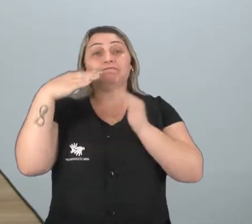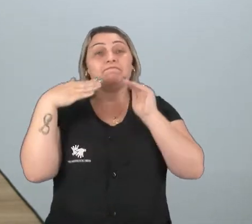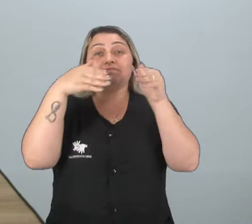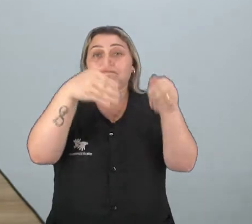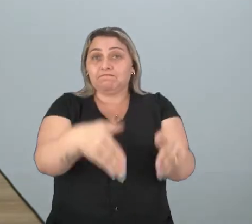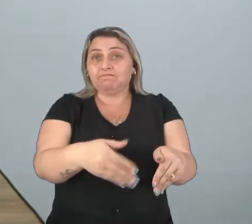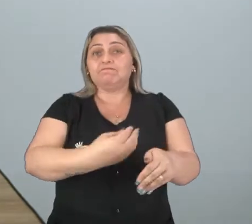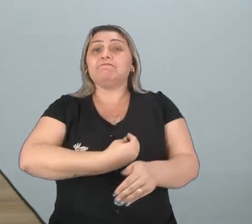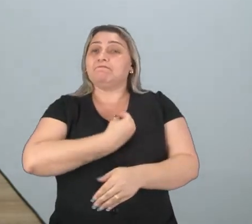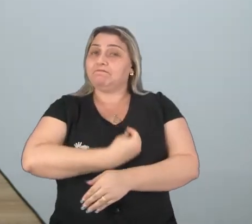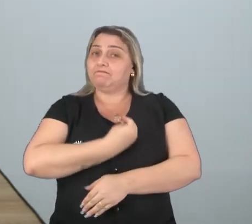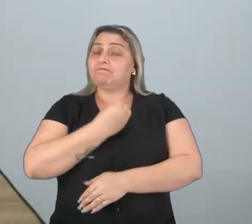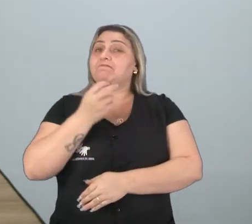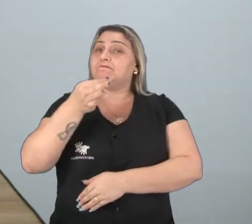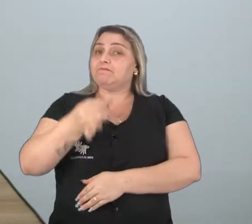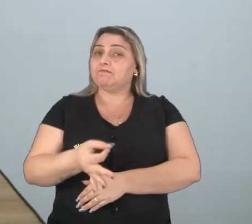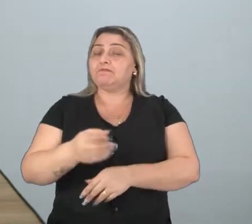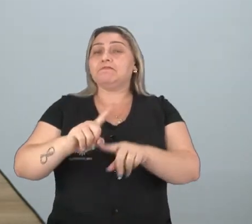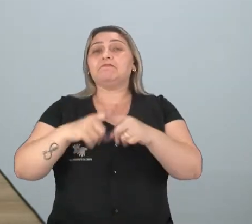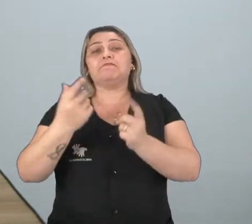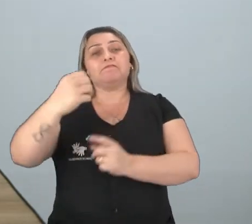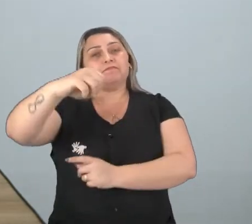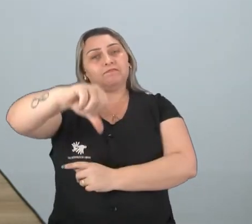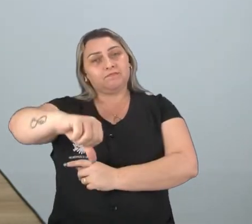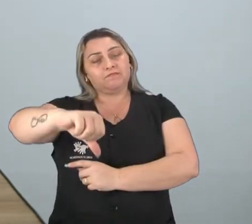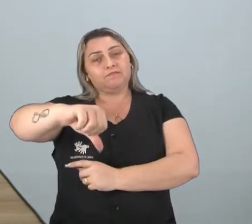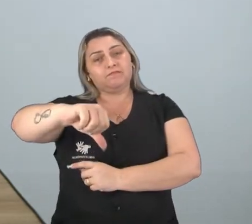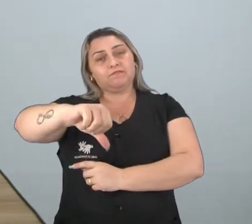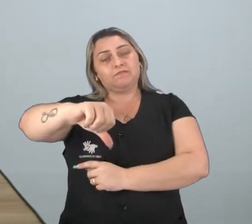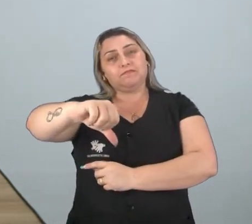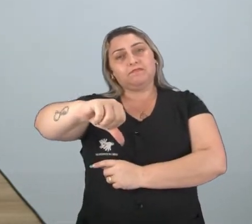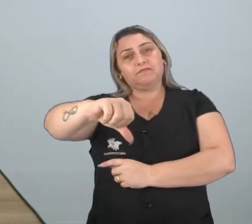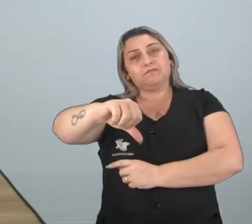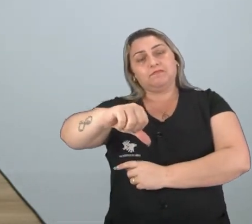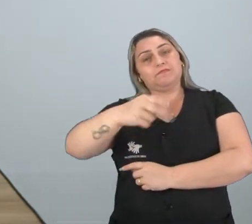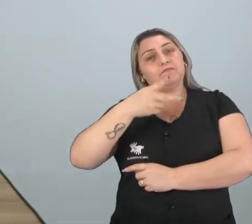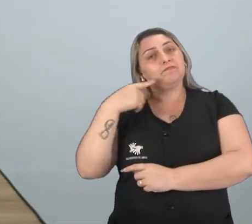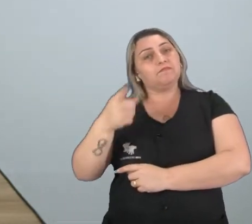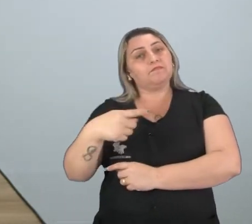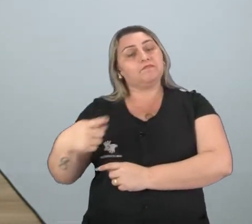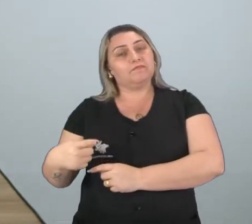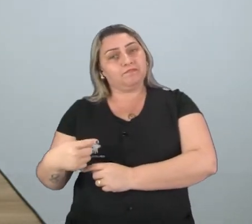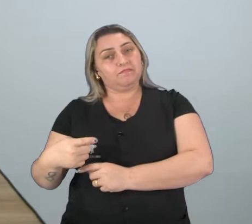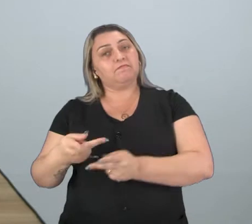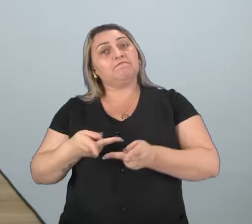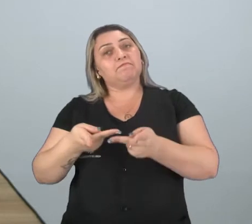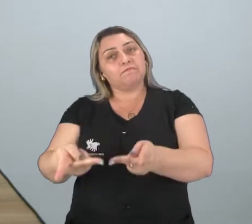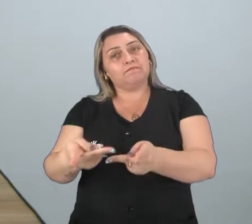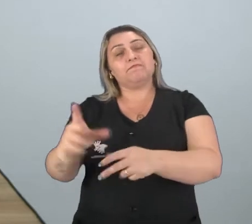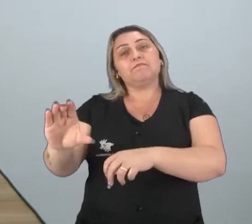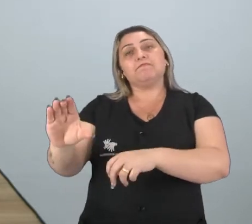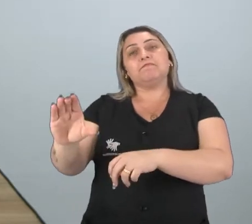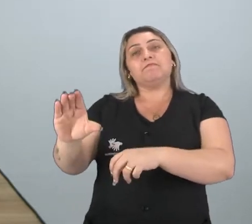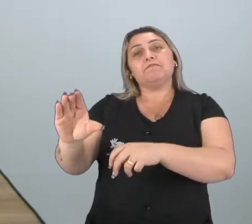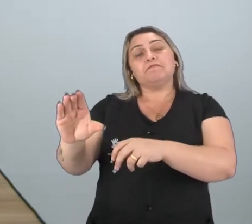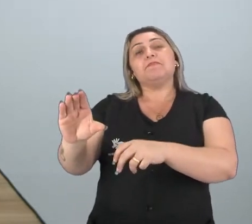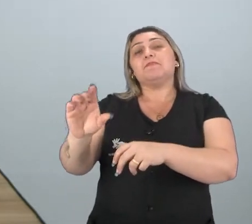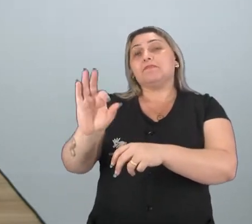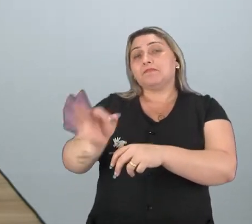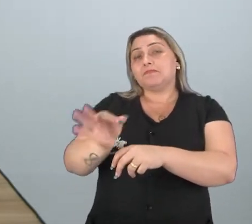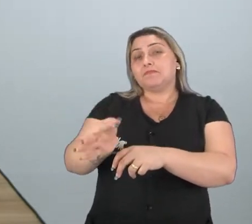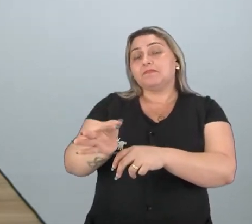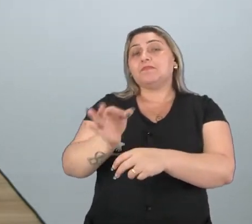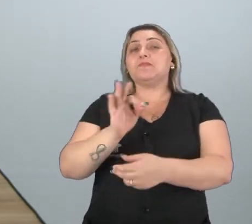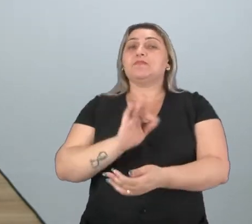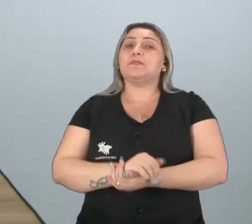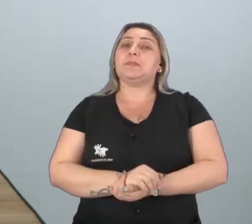veio, certo? Mas dos 9 ratinhos receberam o convite, certo? E